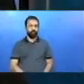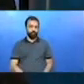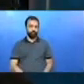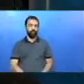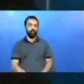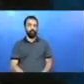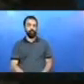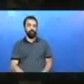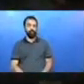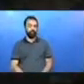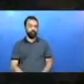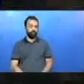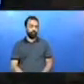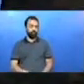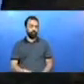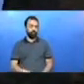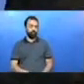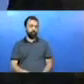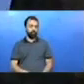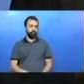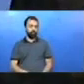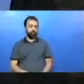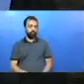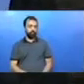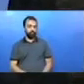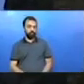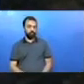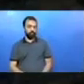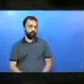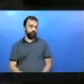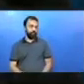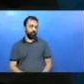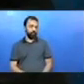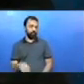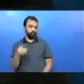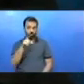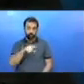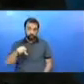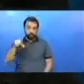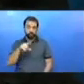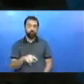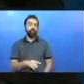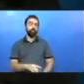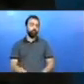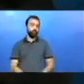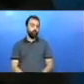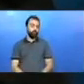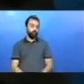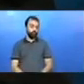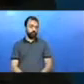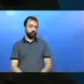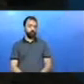circulem novamente a palavra da palavra boi e o nome da festa é Boi Bumbá. Depois temos a festa Boi de Mamão. Olha a palavra boi